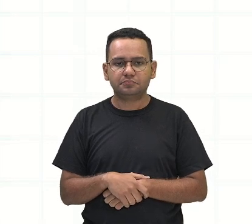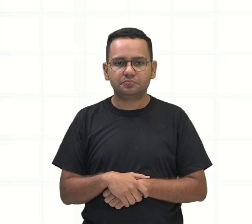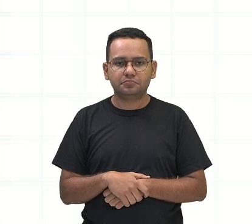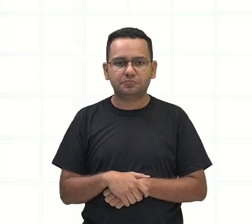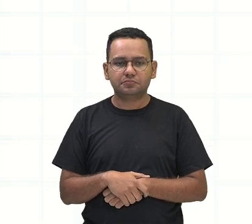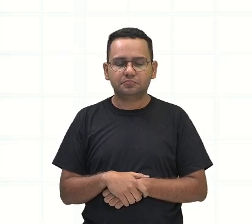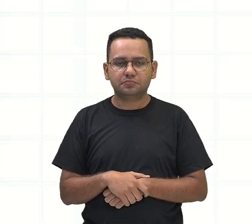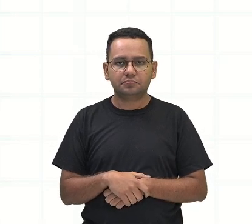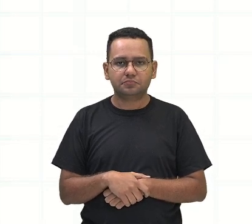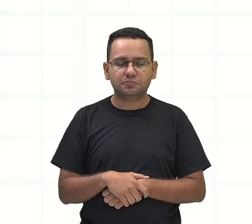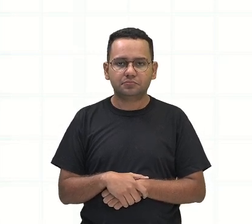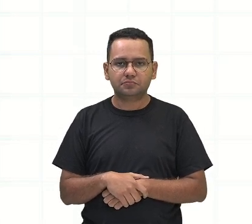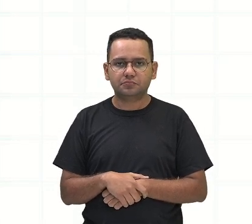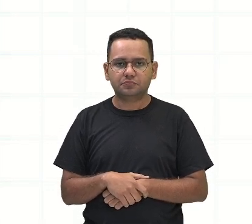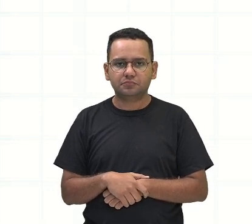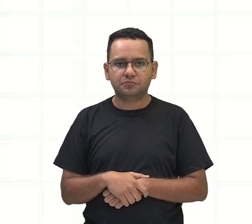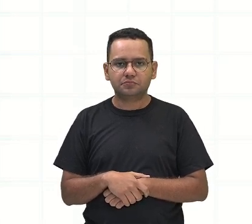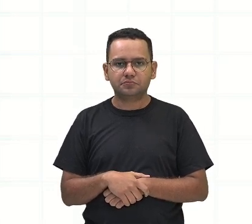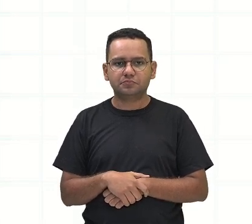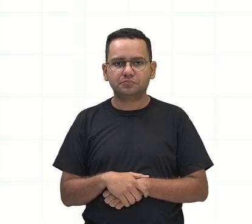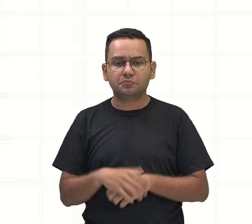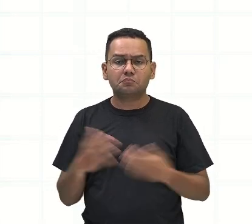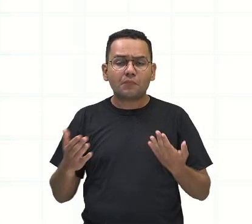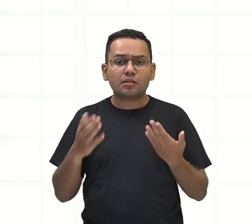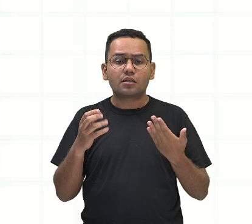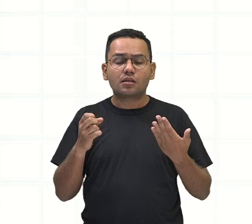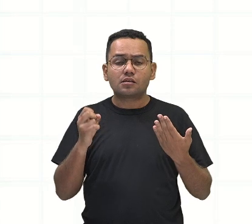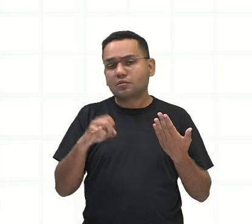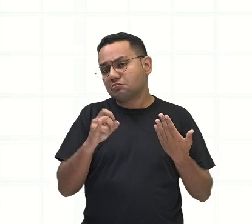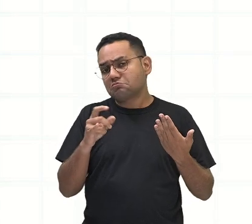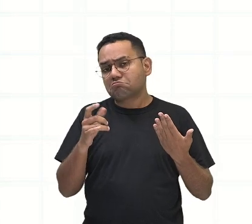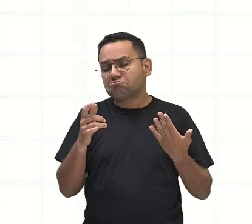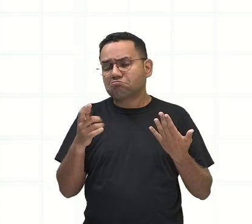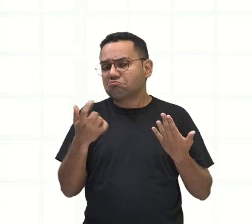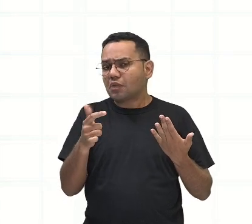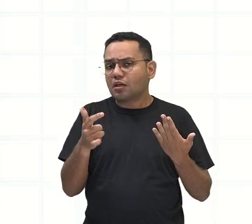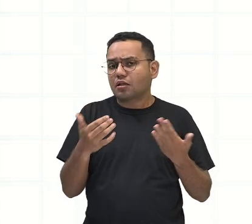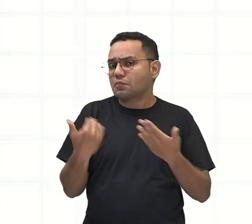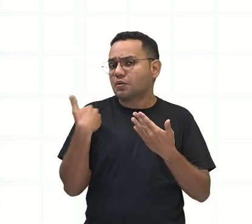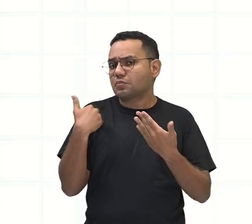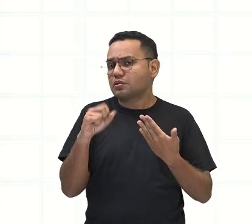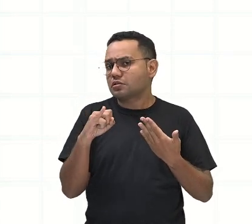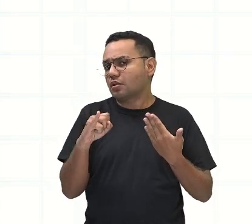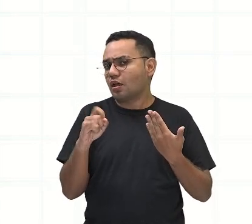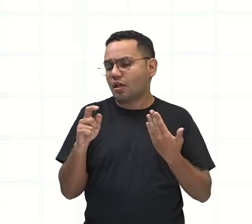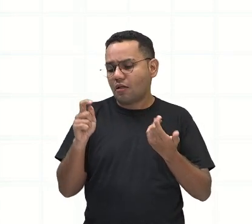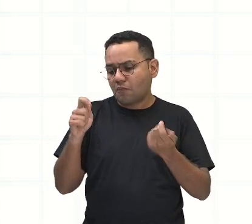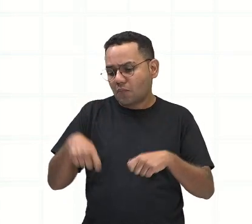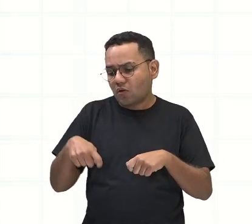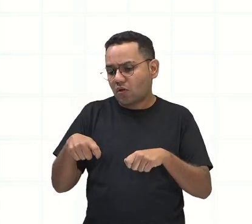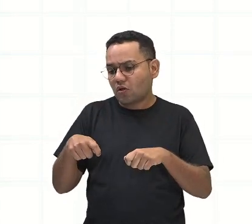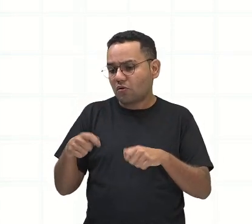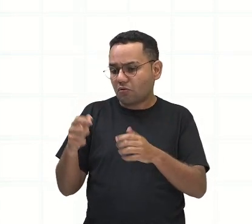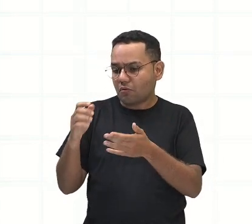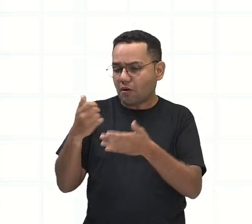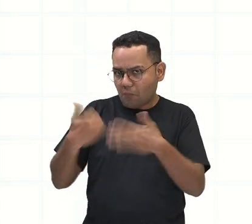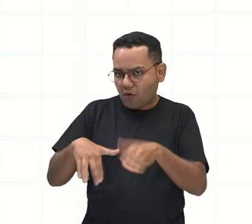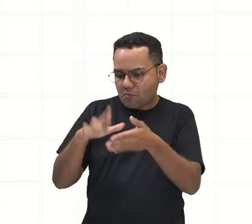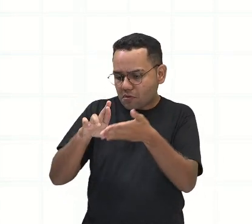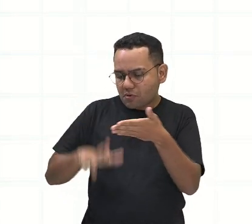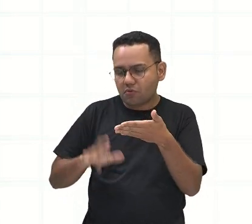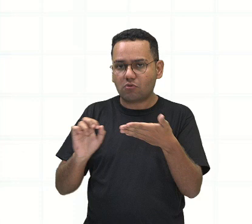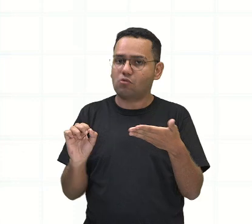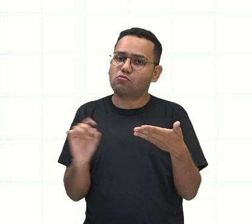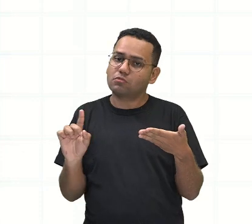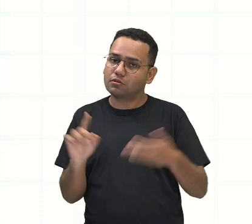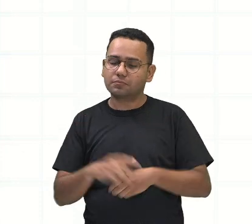responsabilidade aí se ela fez ou não a prova, tá? E aí, no segundo exemplo, né, nós temos o